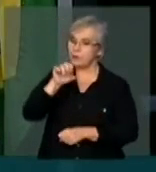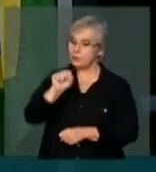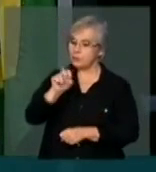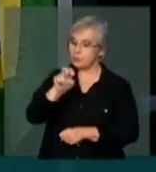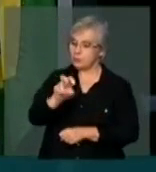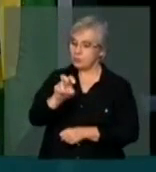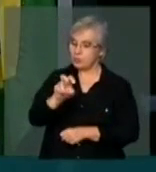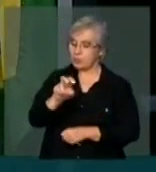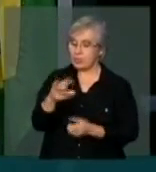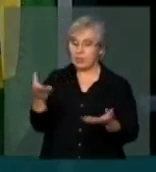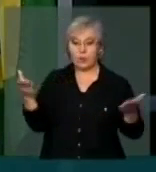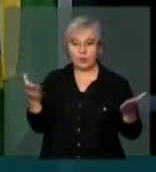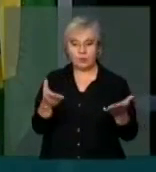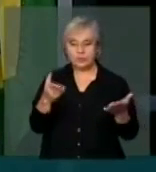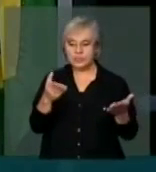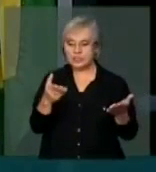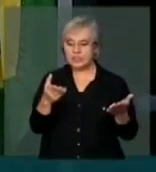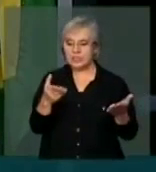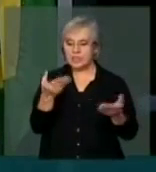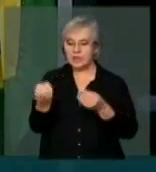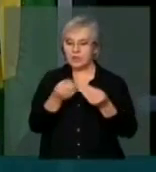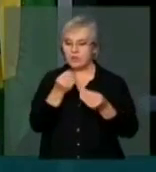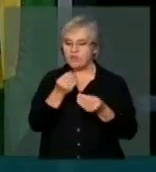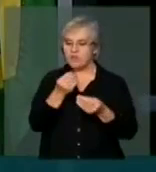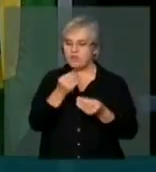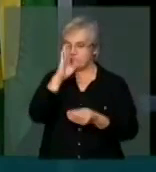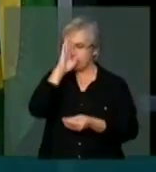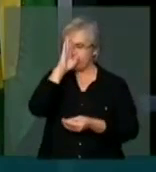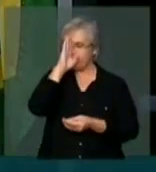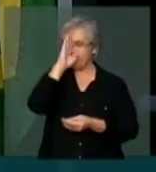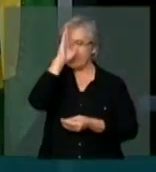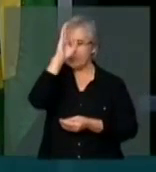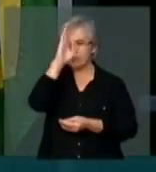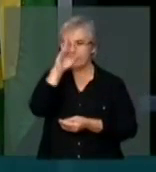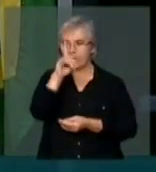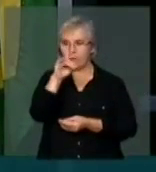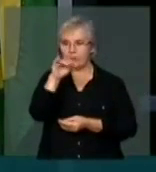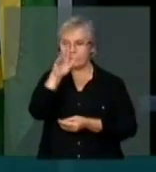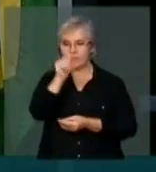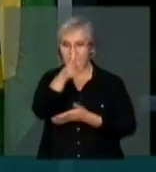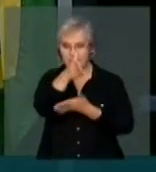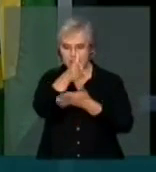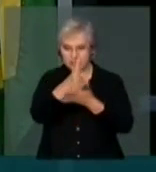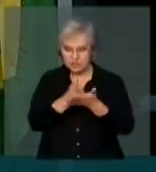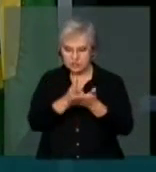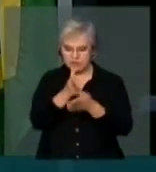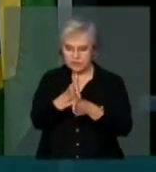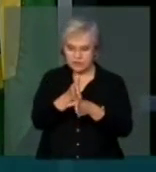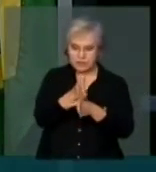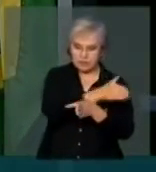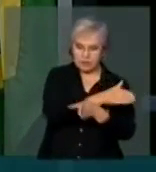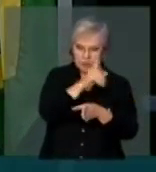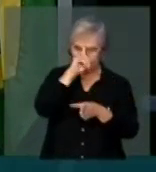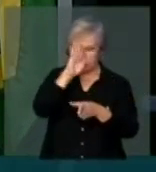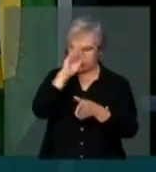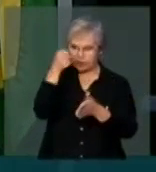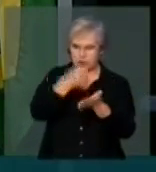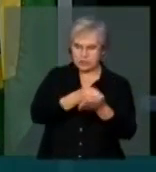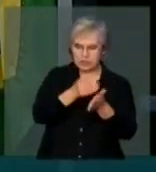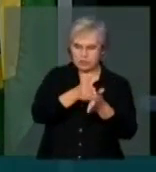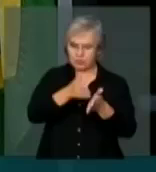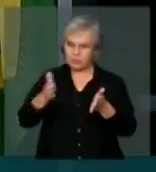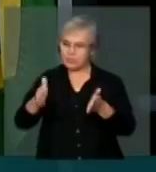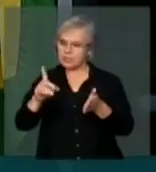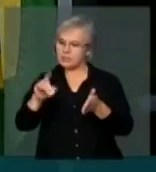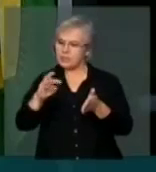1985 é hoje tido como marco divisório entre o regime militar e a nova república, certamente não é à toa.